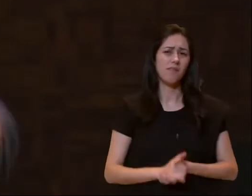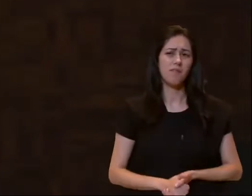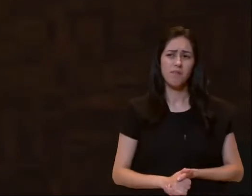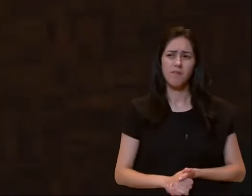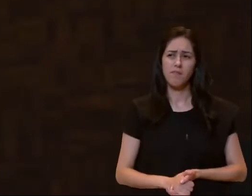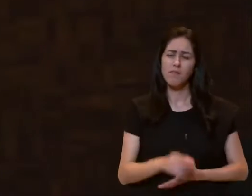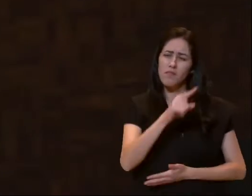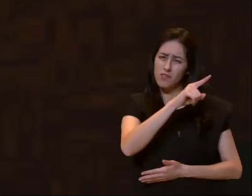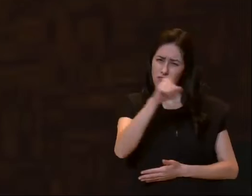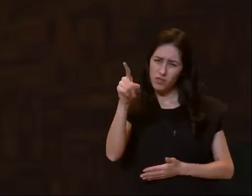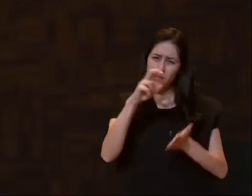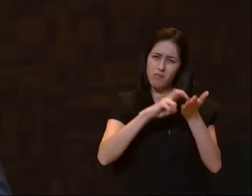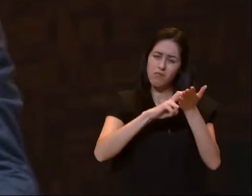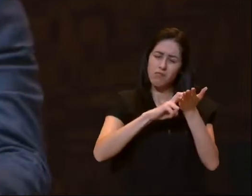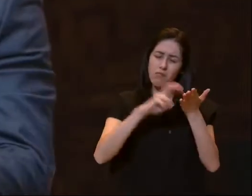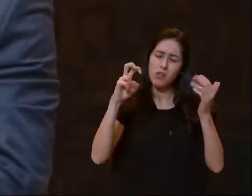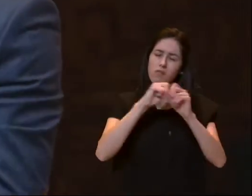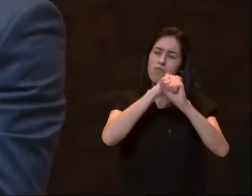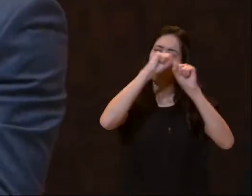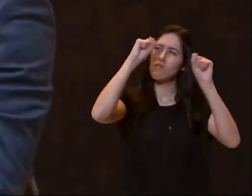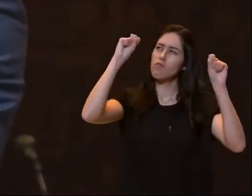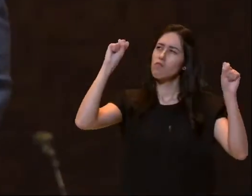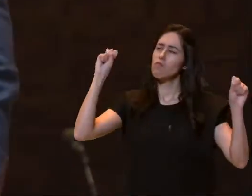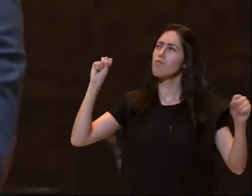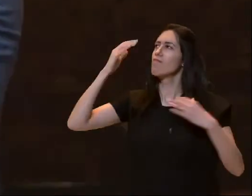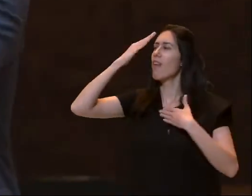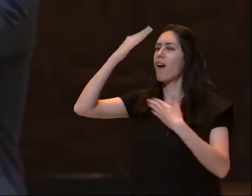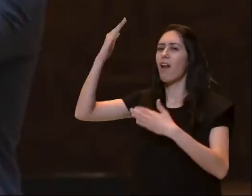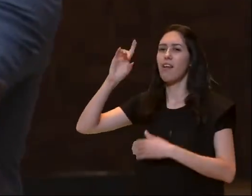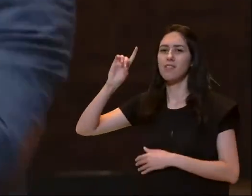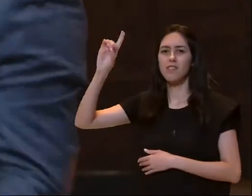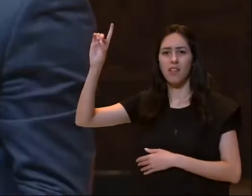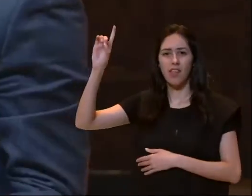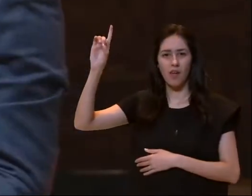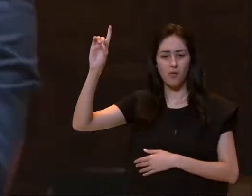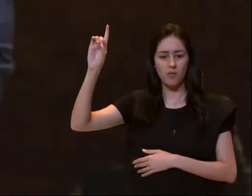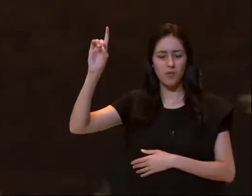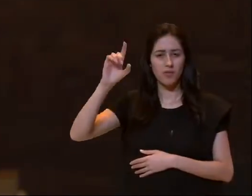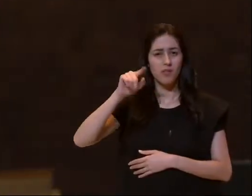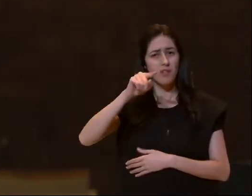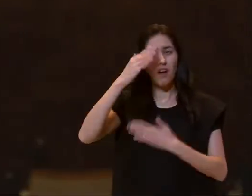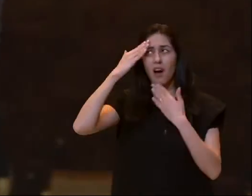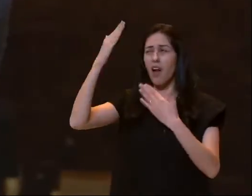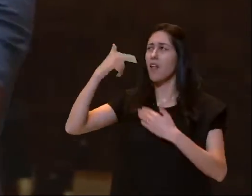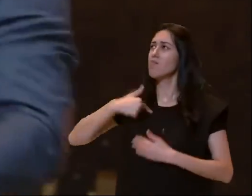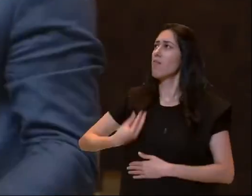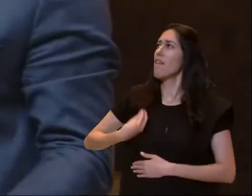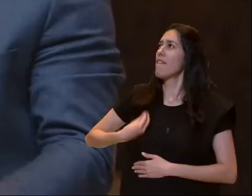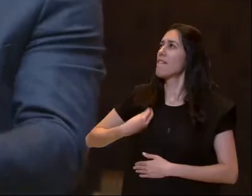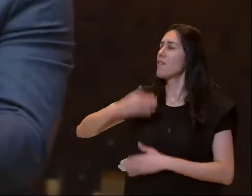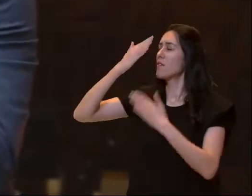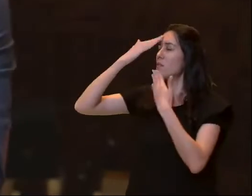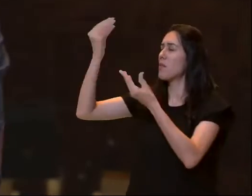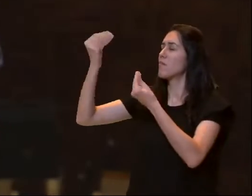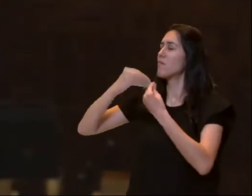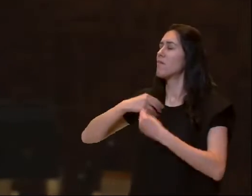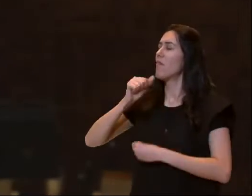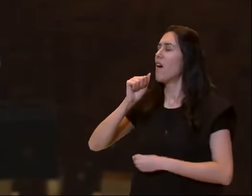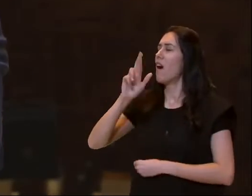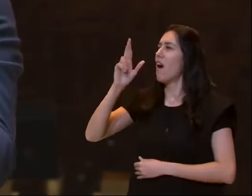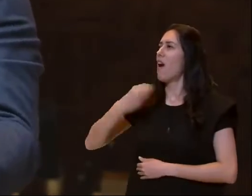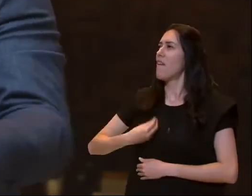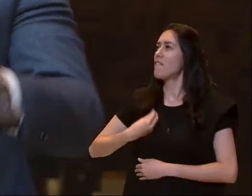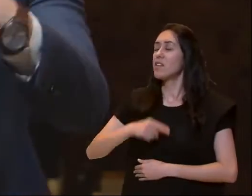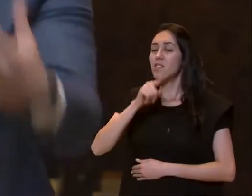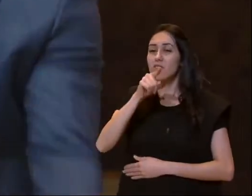teu dia agradecendo. Quando você levantar da cama, agradeça, você está vivo. O fôlego de vida veio. Agradeça no café